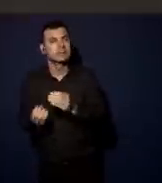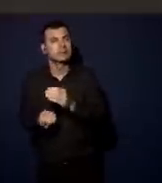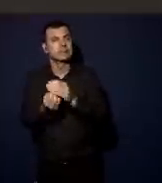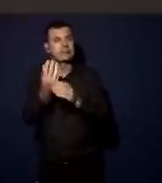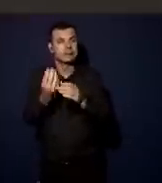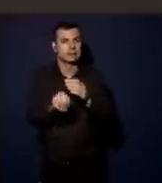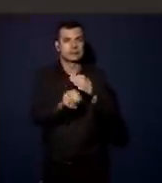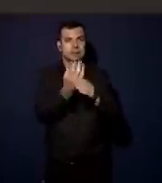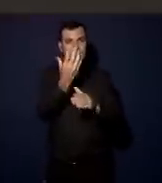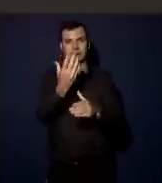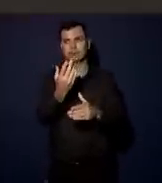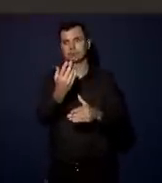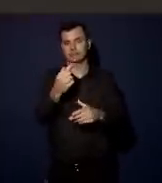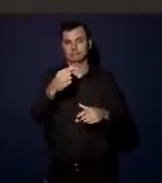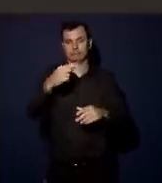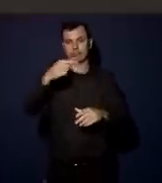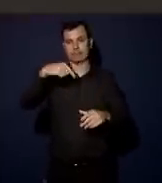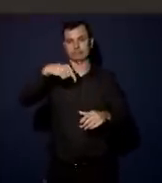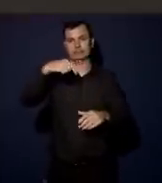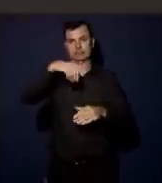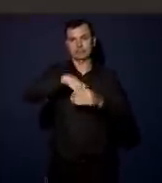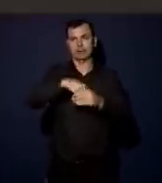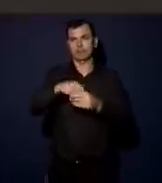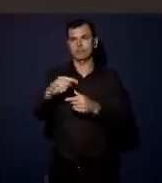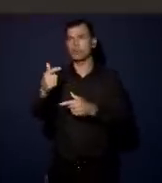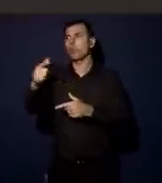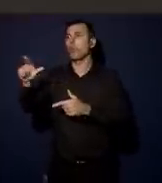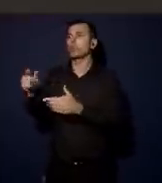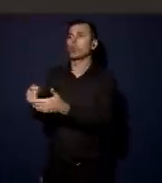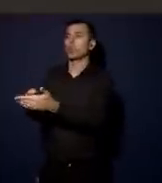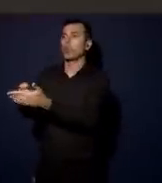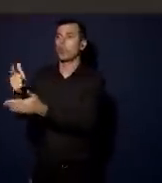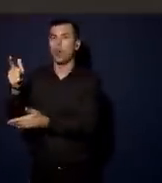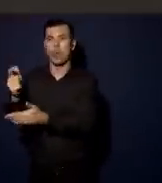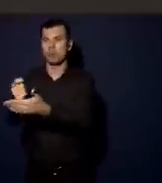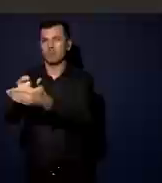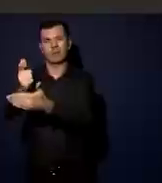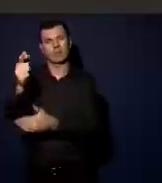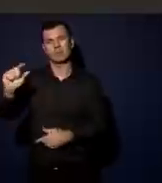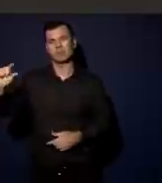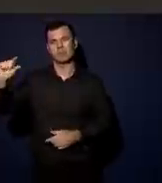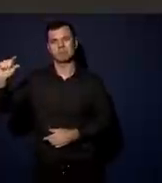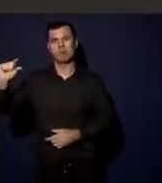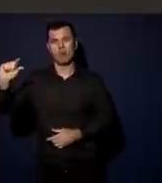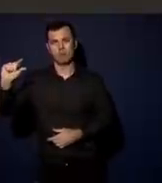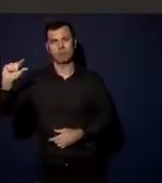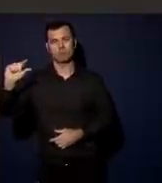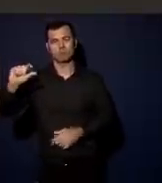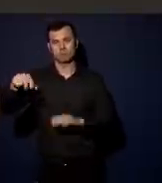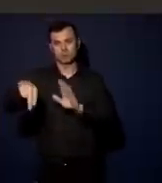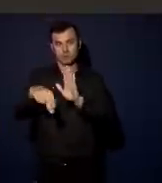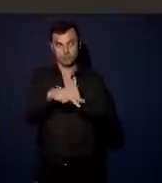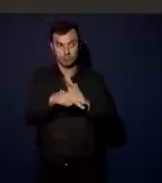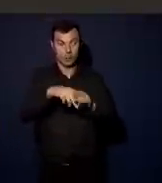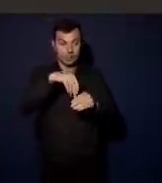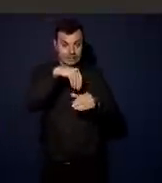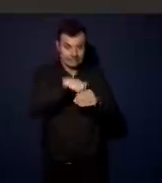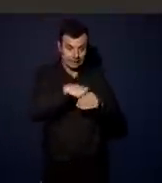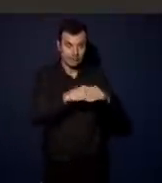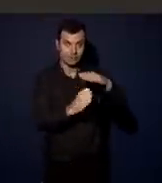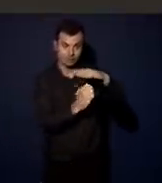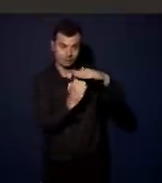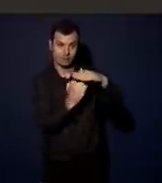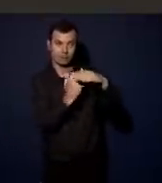comprar somos pouco aquisitivos né não fizemos aquisições no passado mas